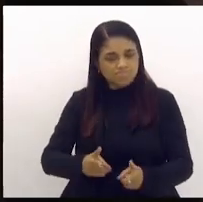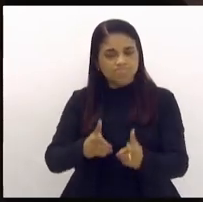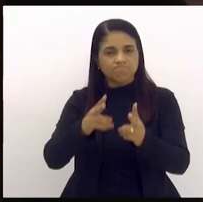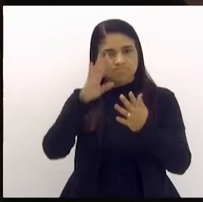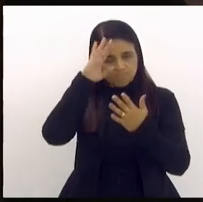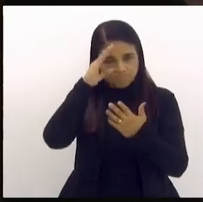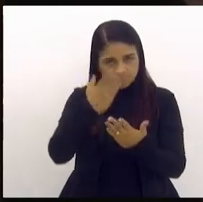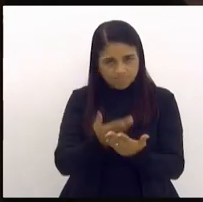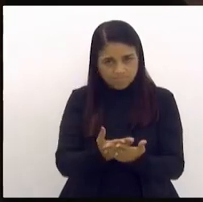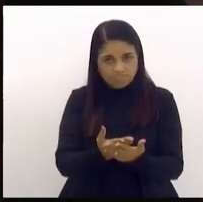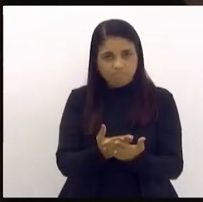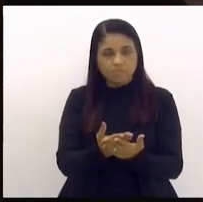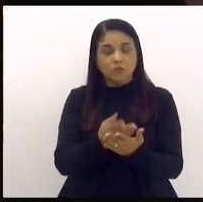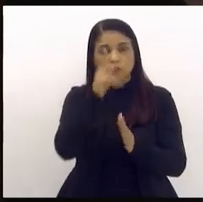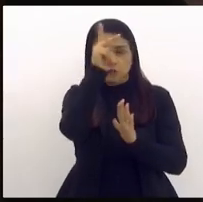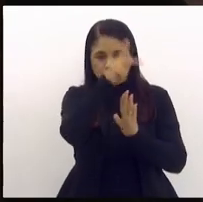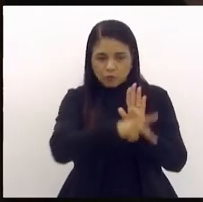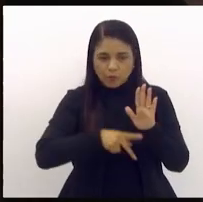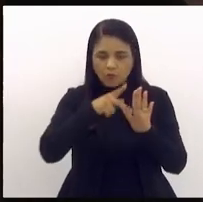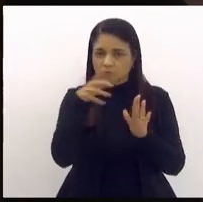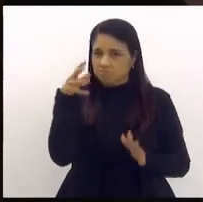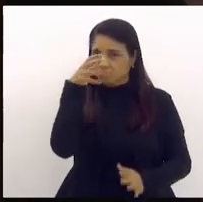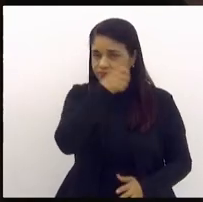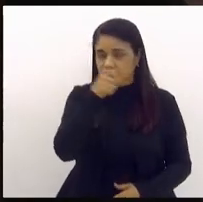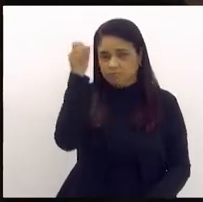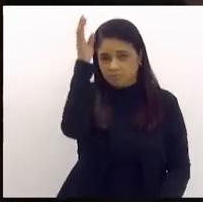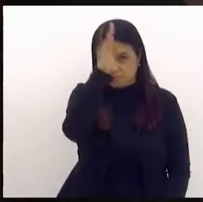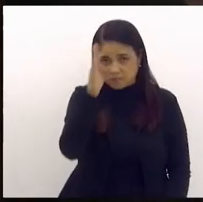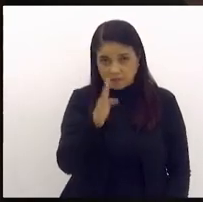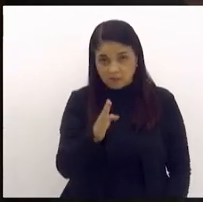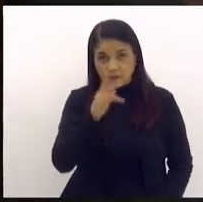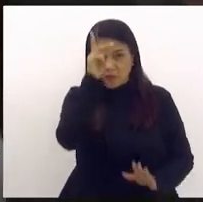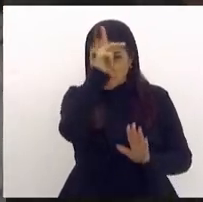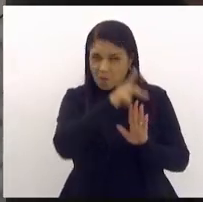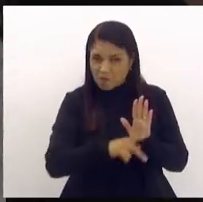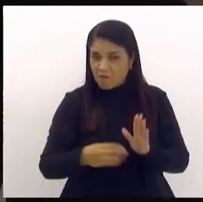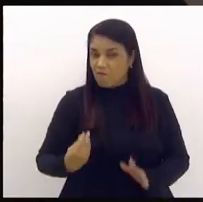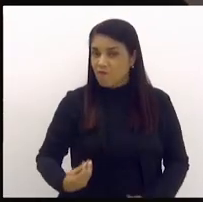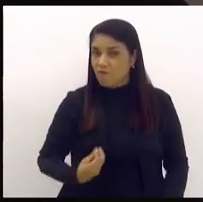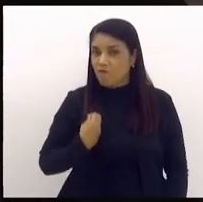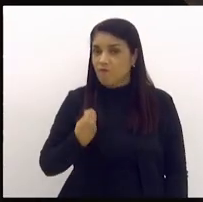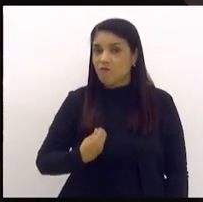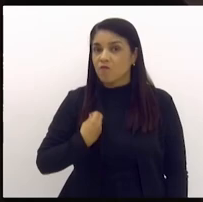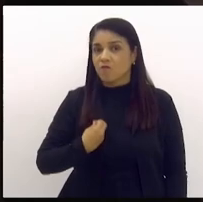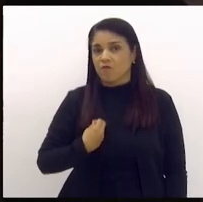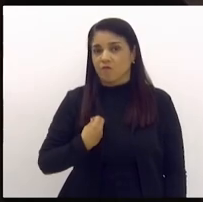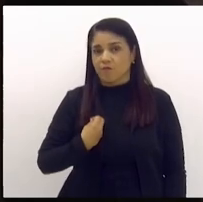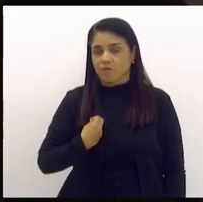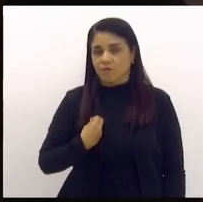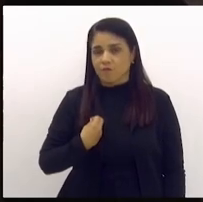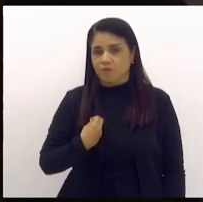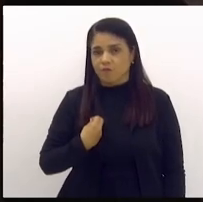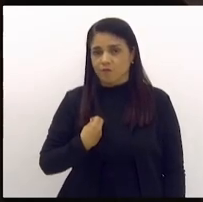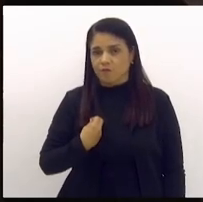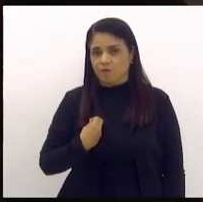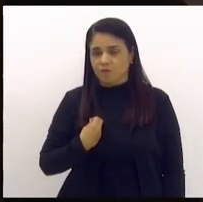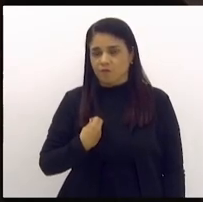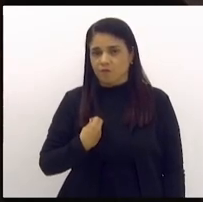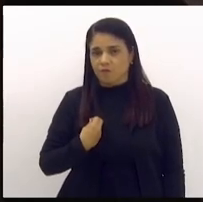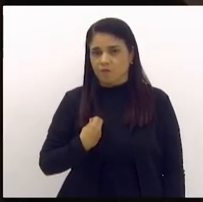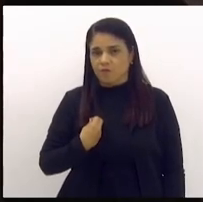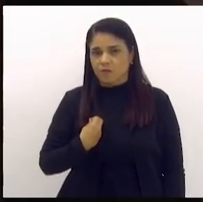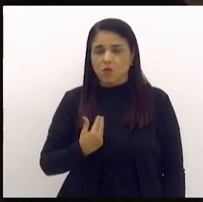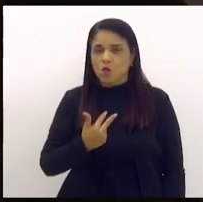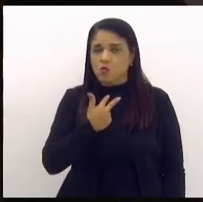no resgate de um projeto para o Brasil, dizer que esse projeto está mais vivo do que nunca e não posso